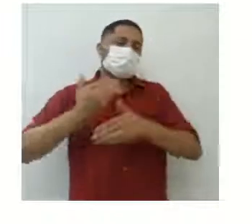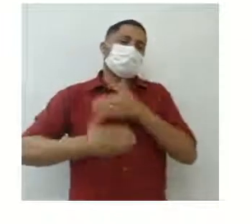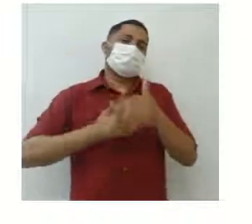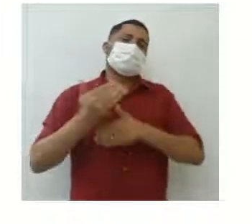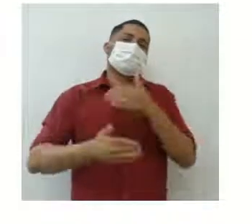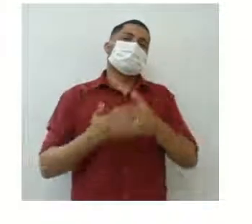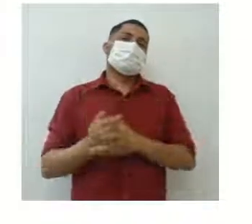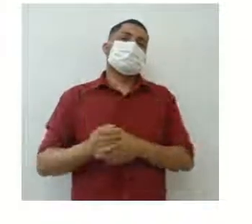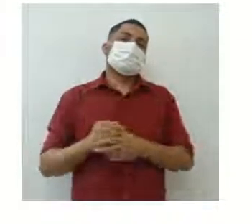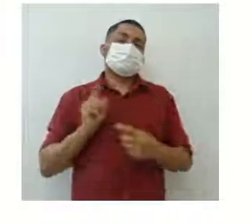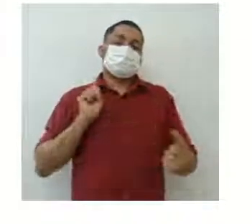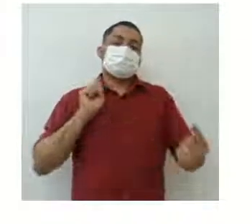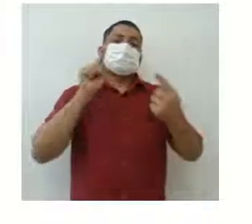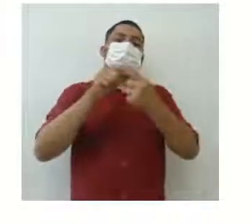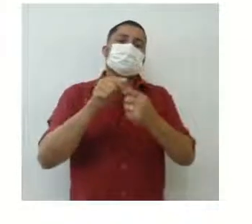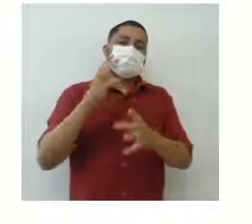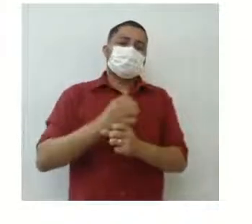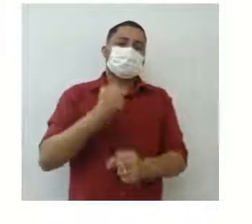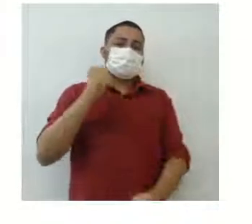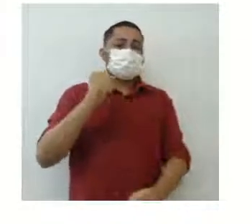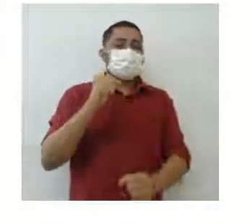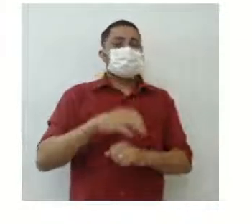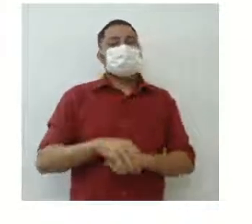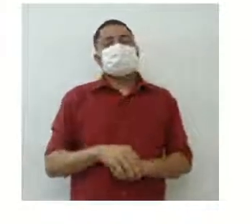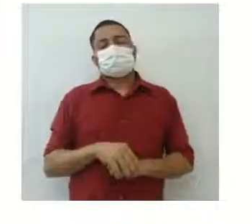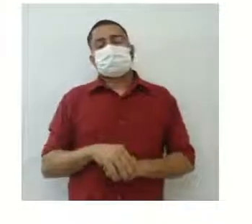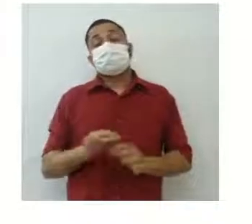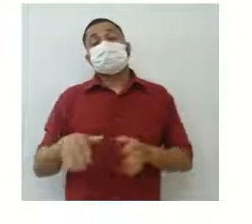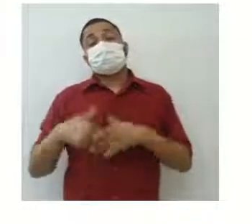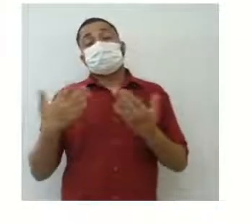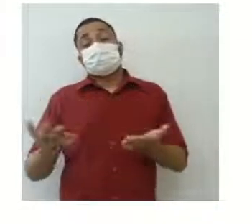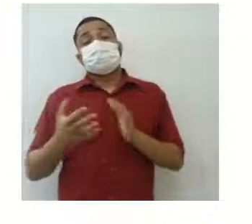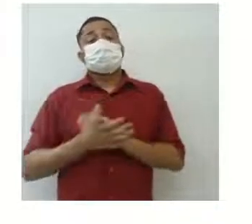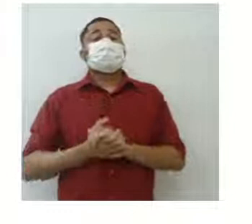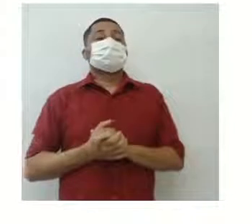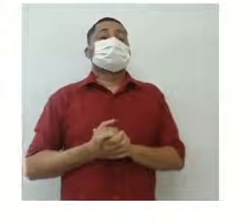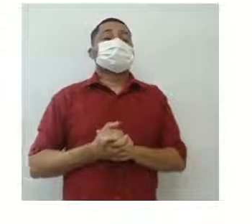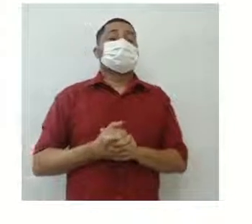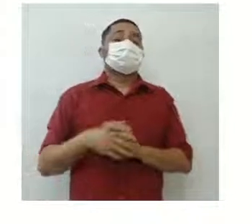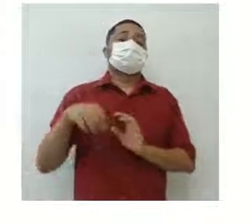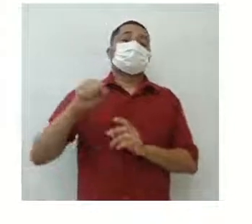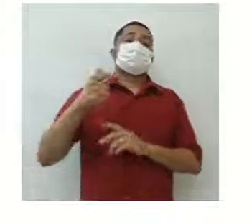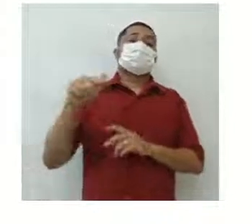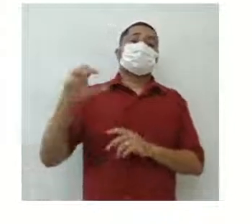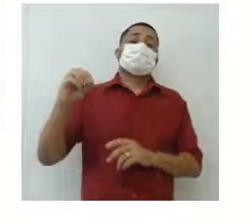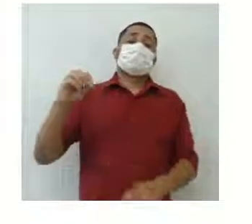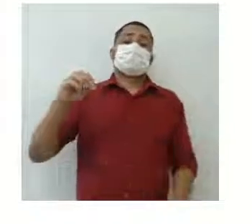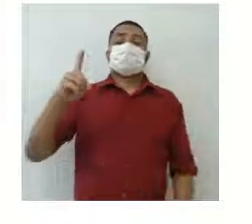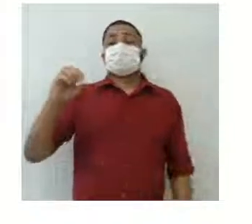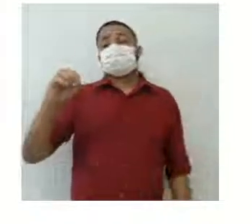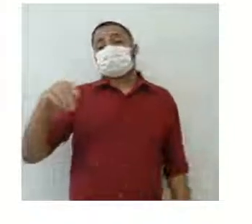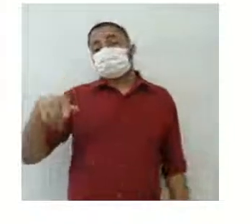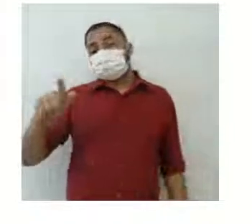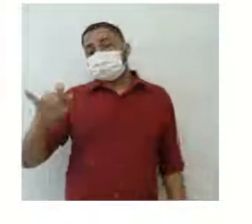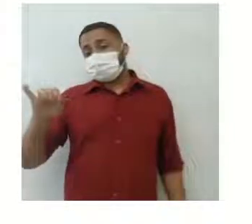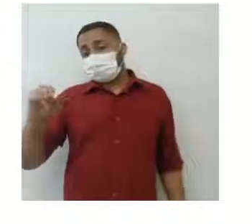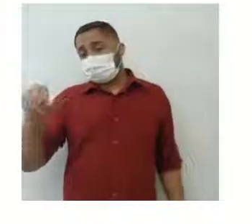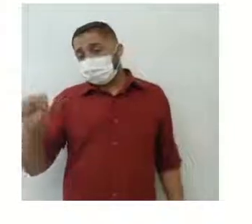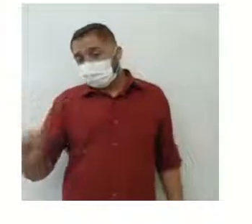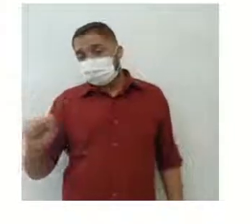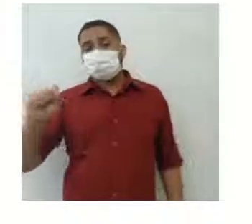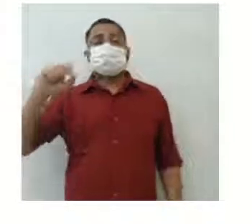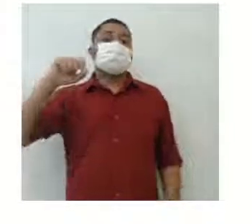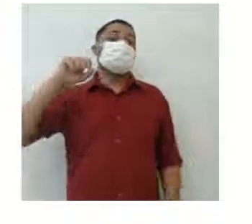com fins lucrativos. Então, em São Domingos, né, os negros